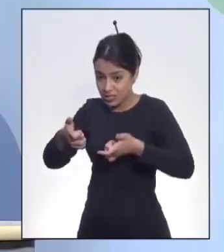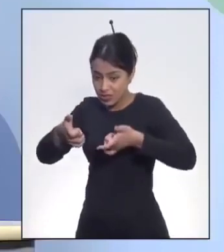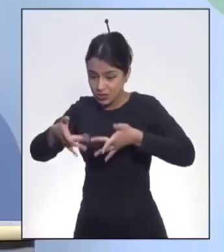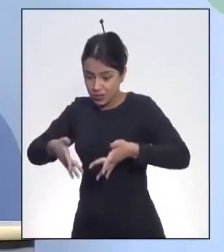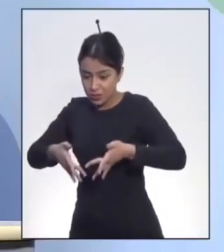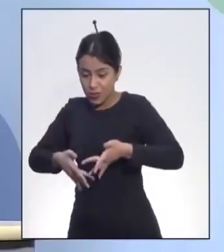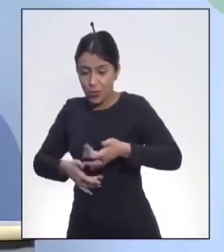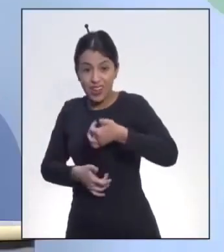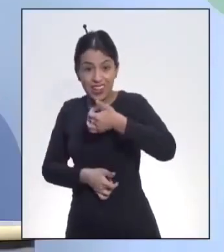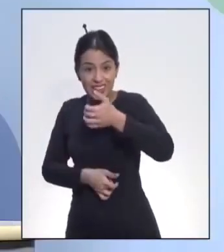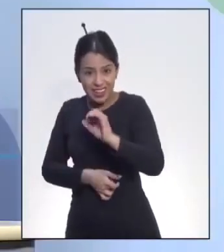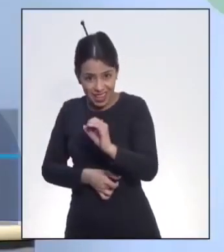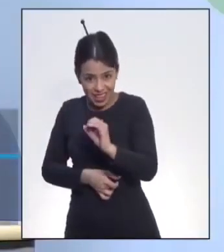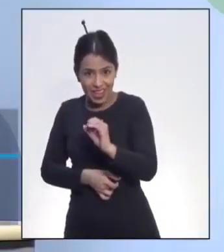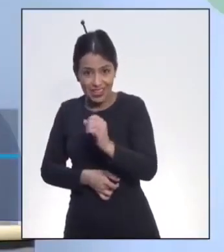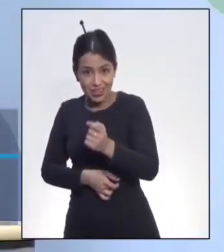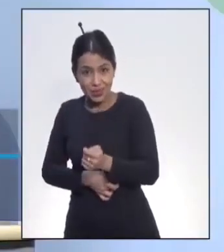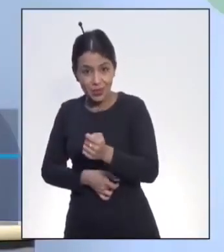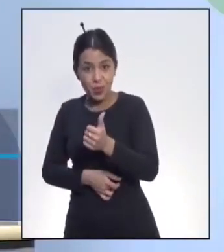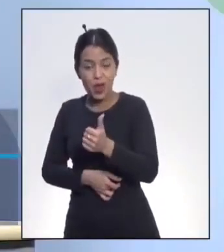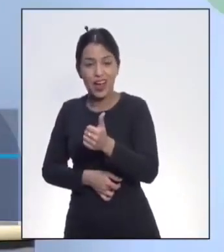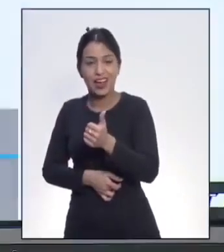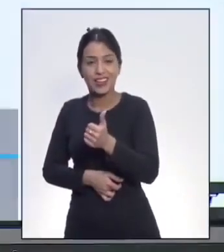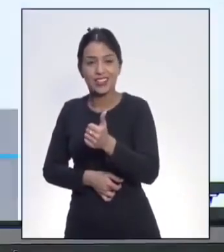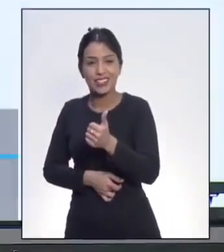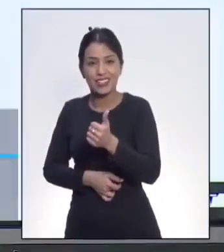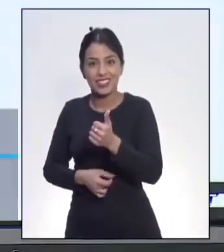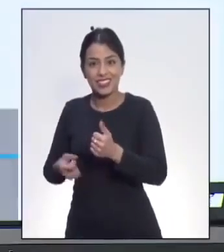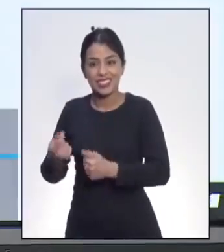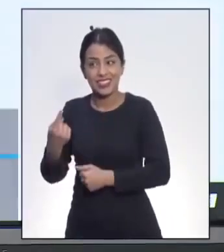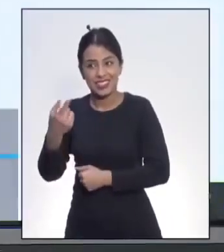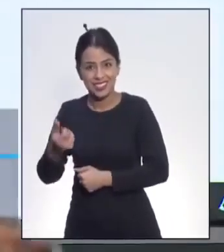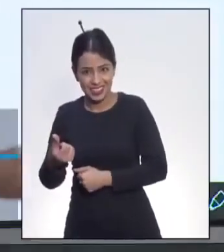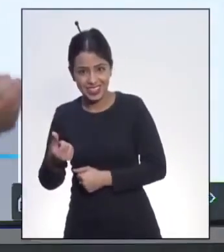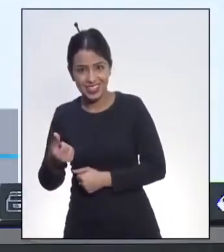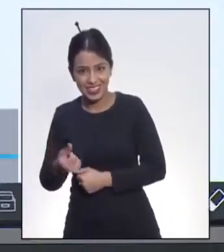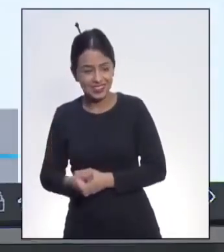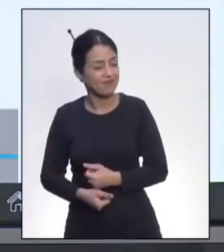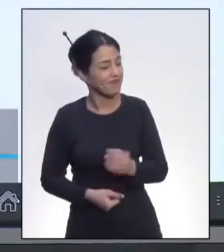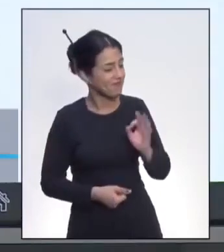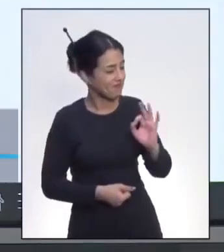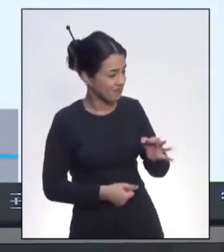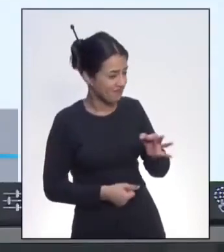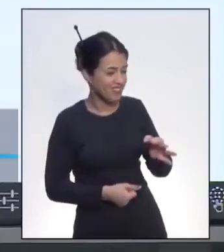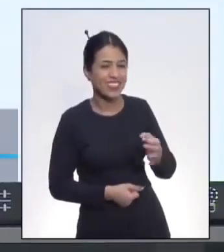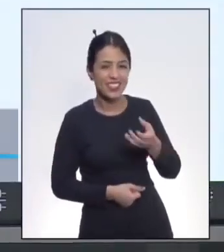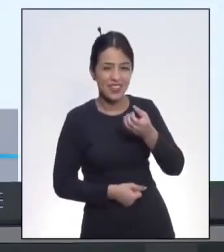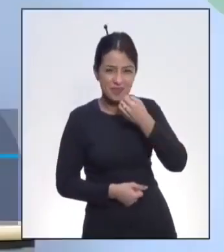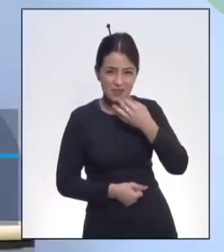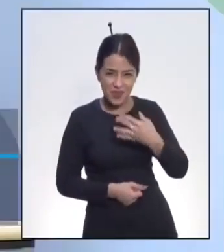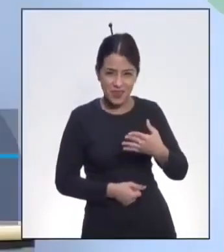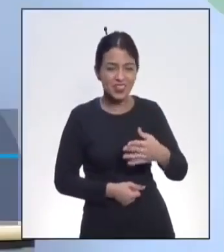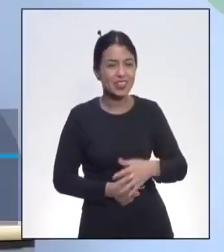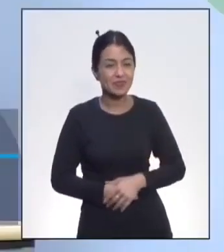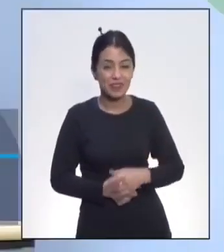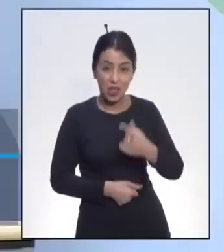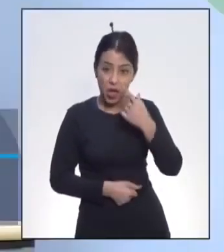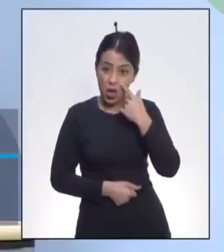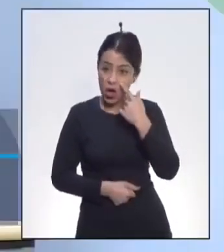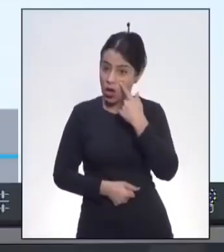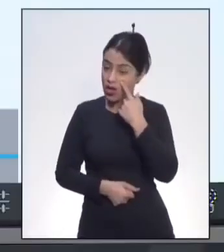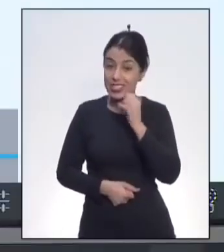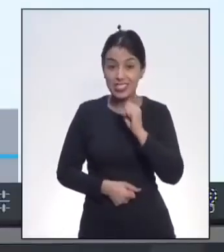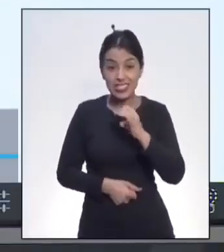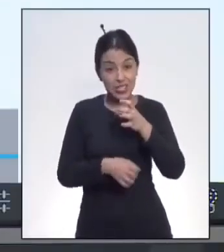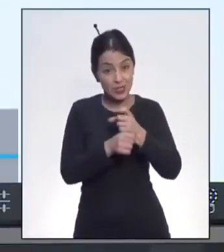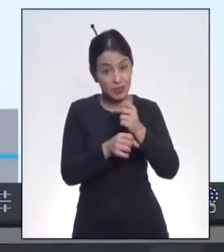apenas 2 para completar 16. Esse é o gancho para a próxima pergunta, né? Então, na realidade, então, aqui... guarda essa, hein, João Se Miguel? eu fiz a conta